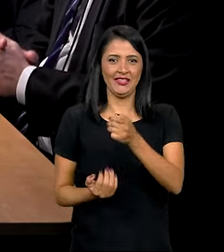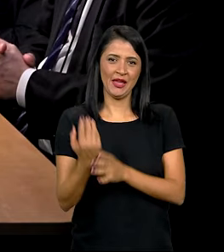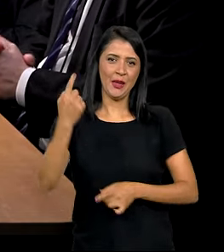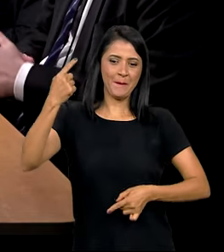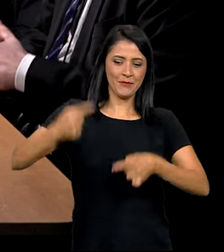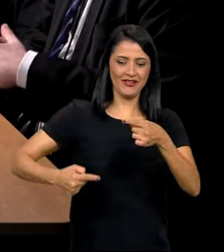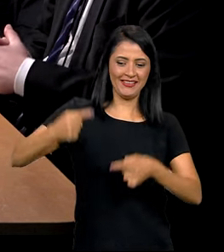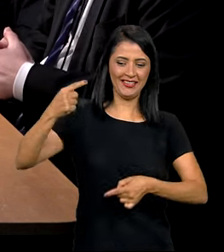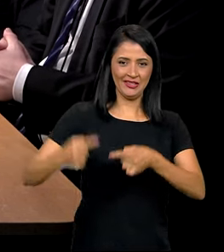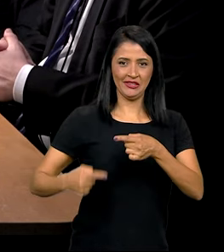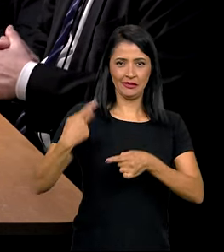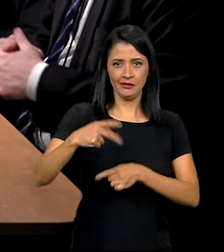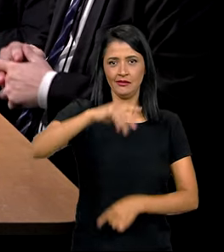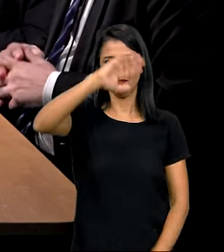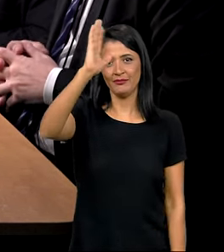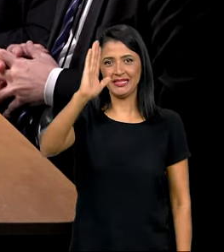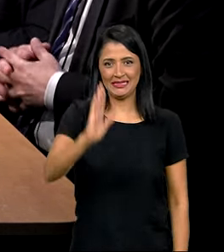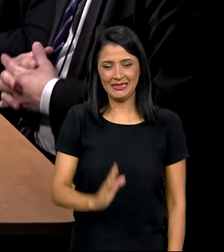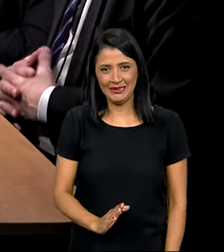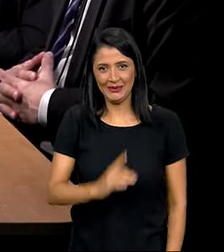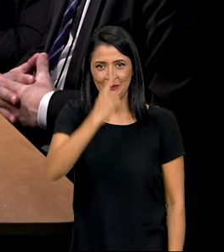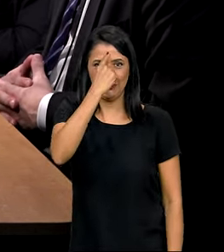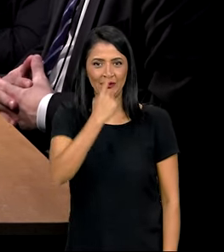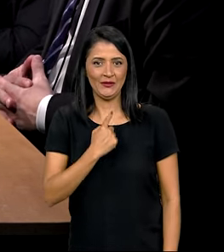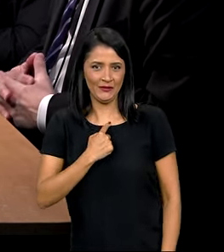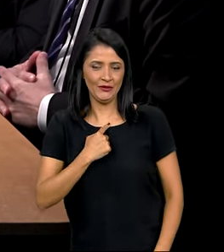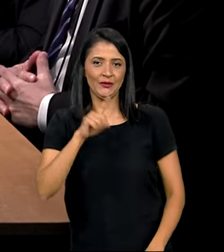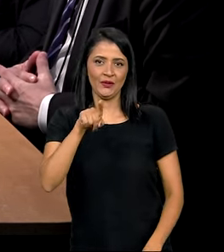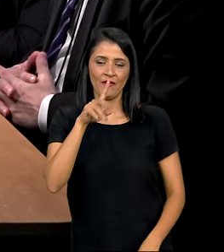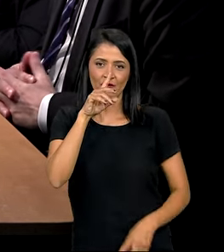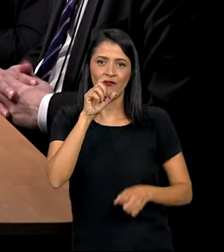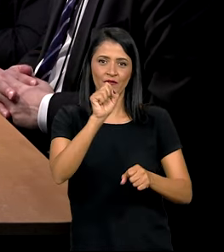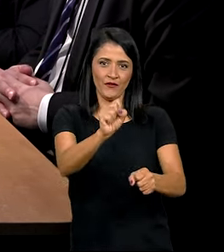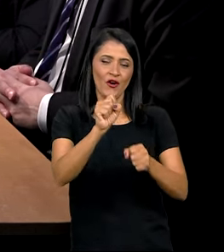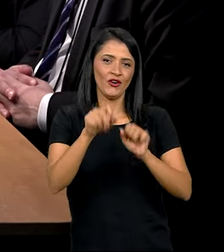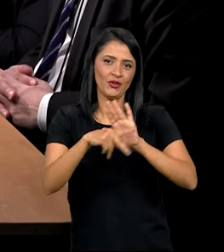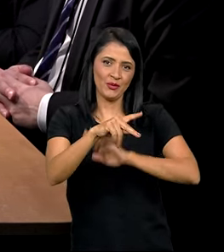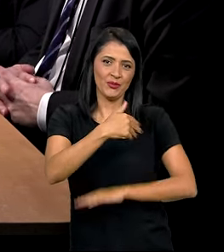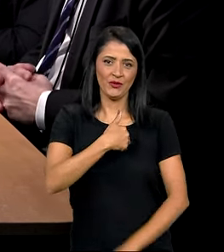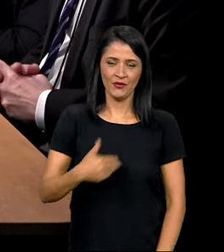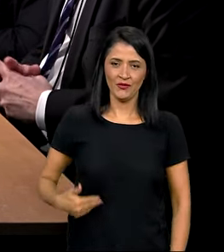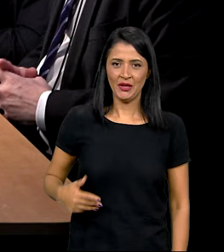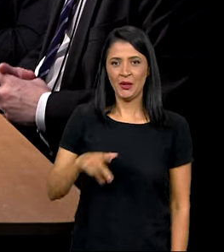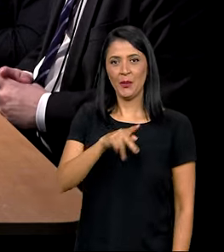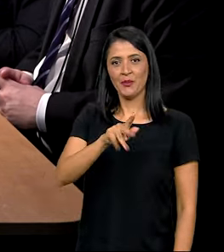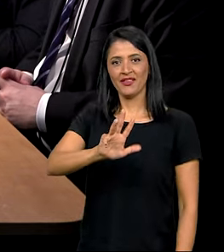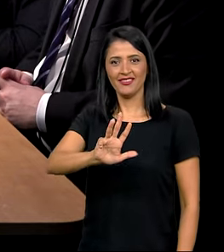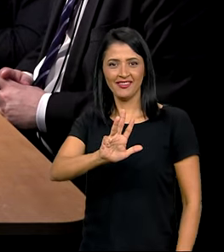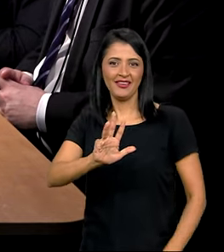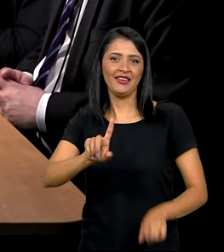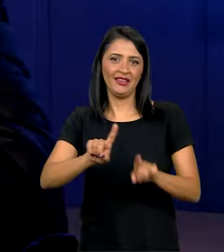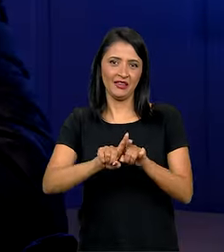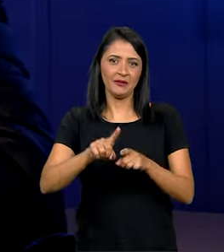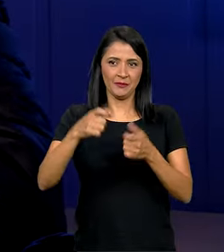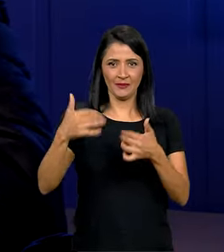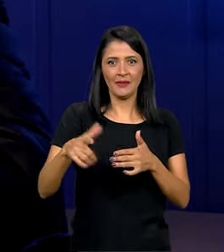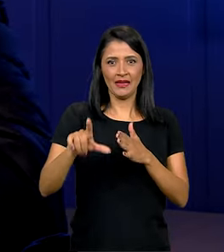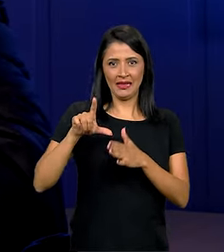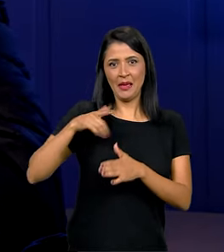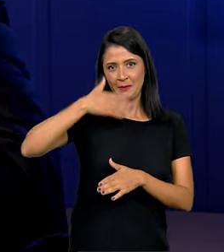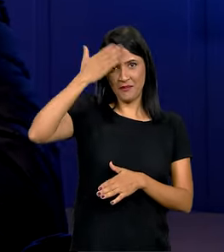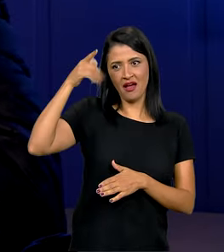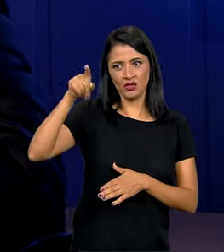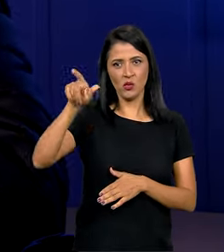política eh no Brasil e é uma característica muito muito forte do governo do presidente Lula né o ministro Márcio